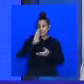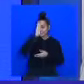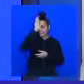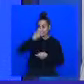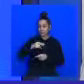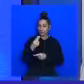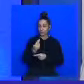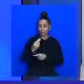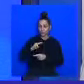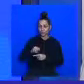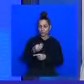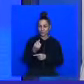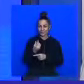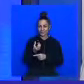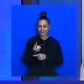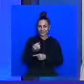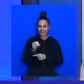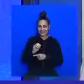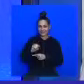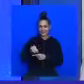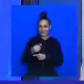de